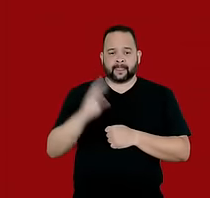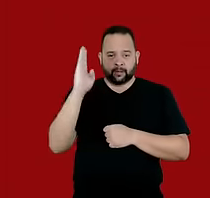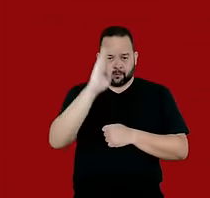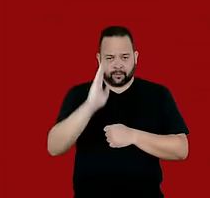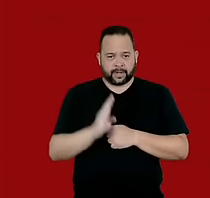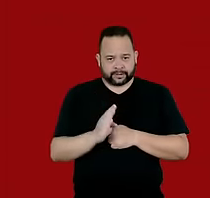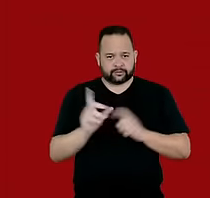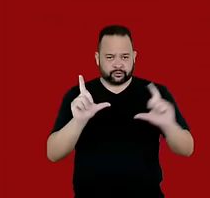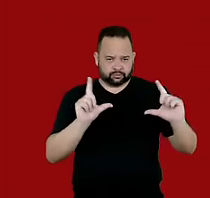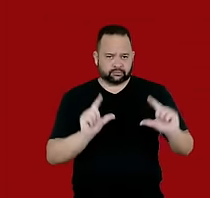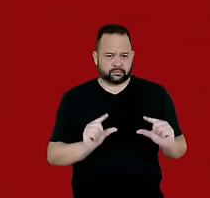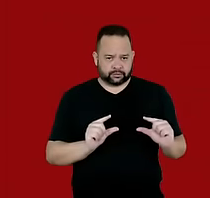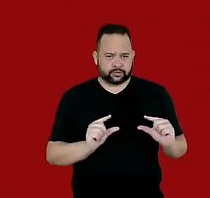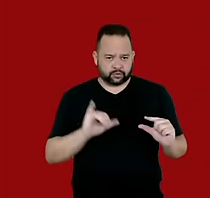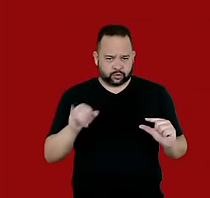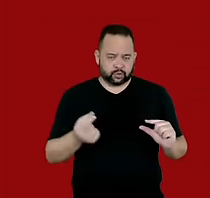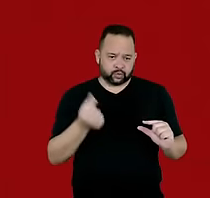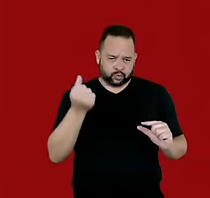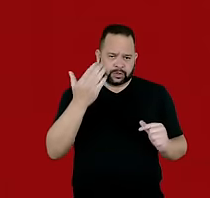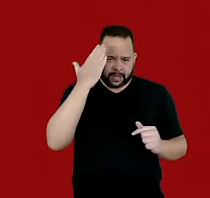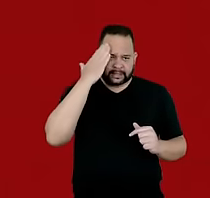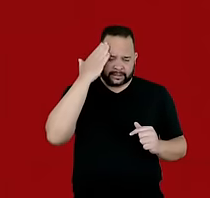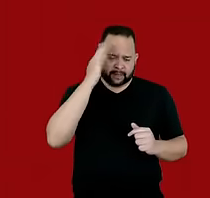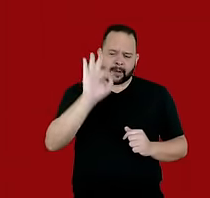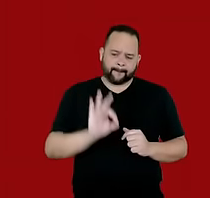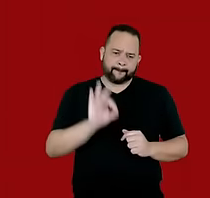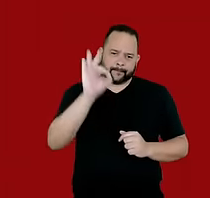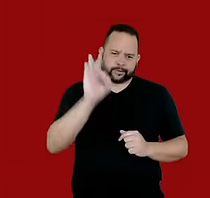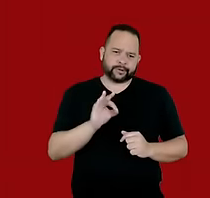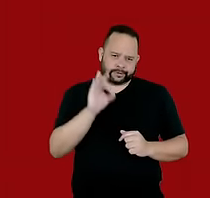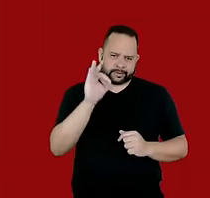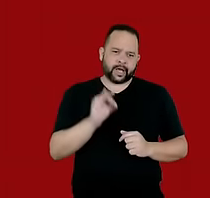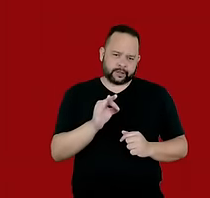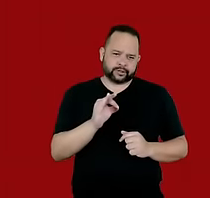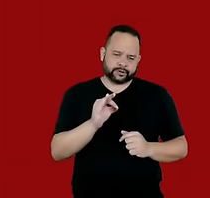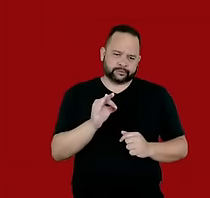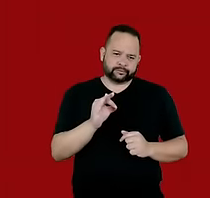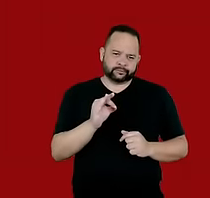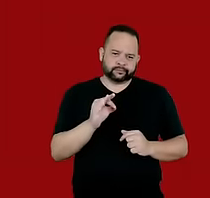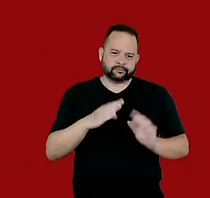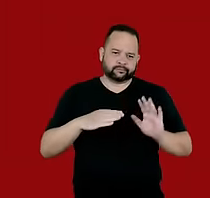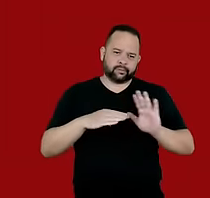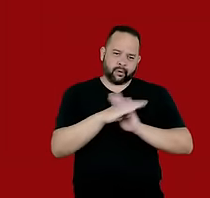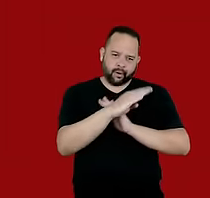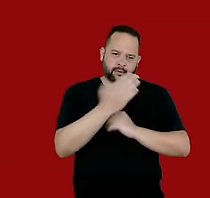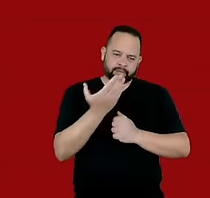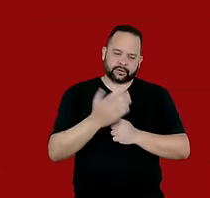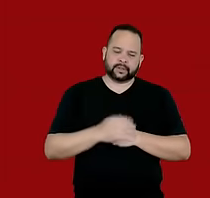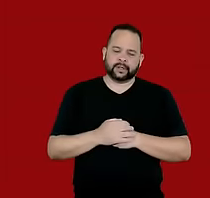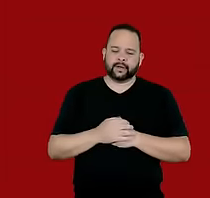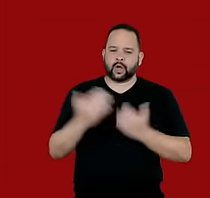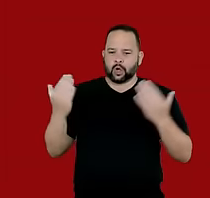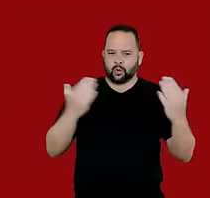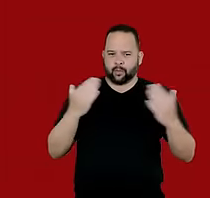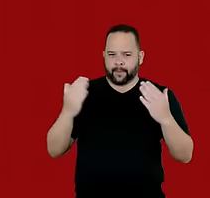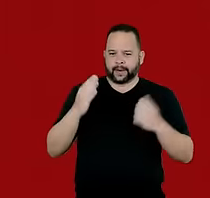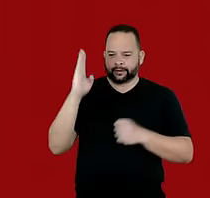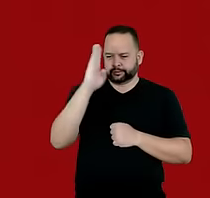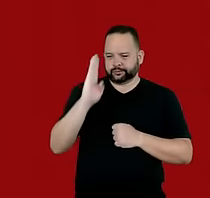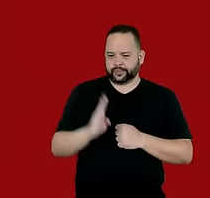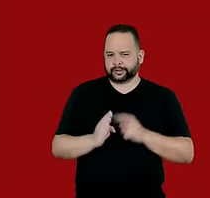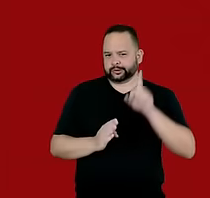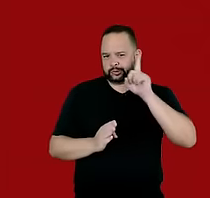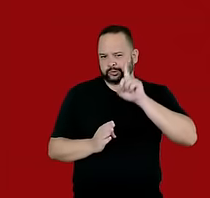um diferencial de juros alto aqui a gente pega um histórico eh do do Brasil com estados unidos Brasil com a média do mundo